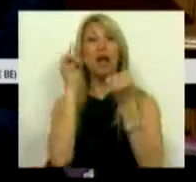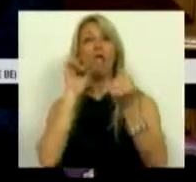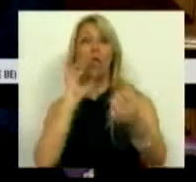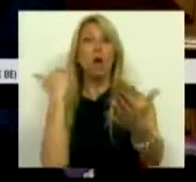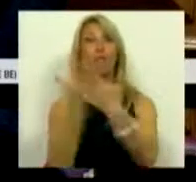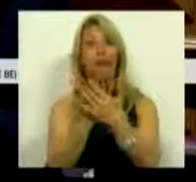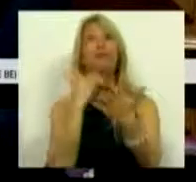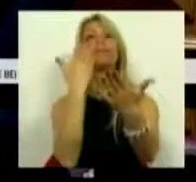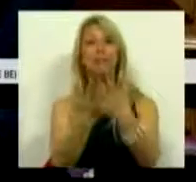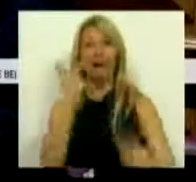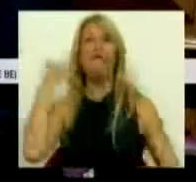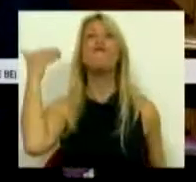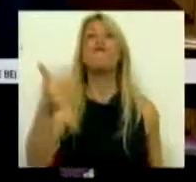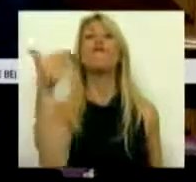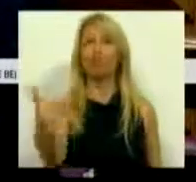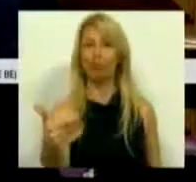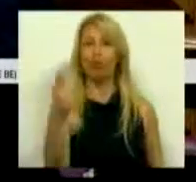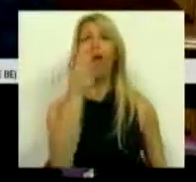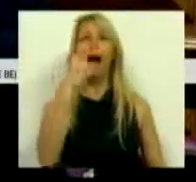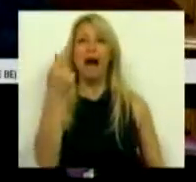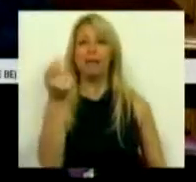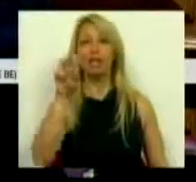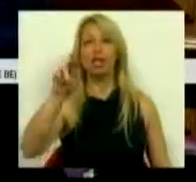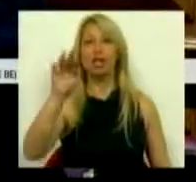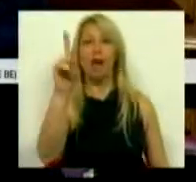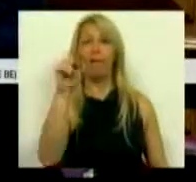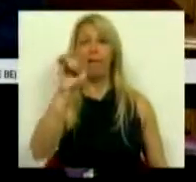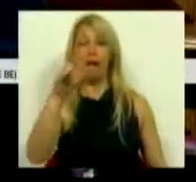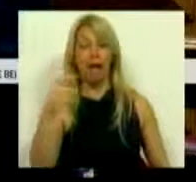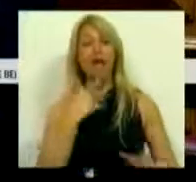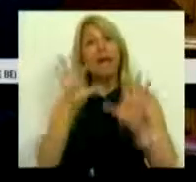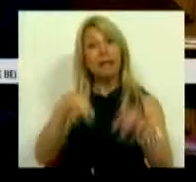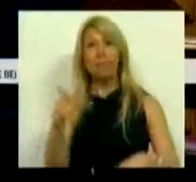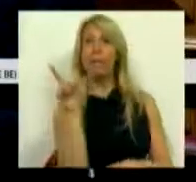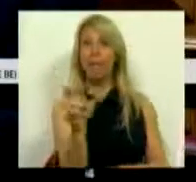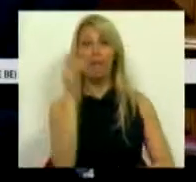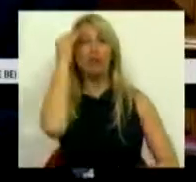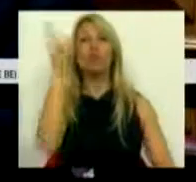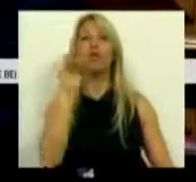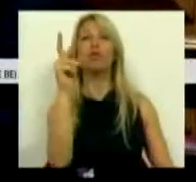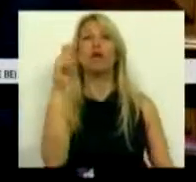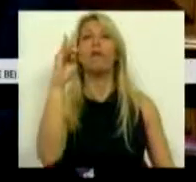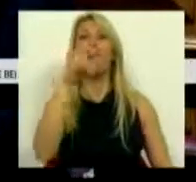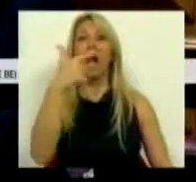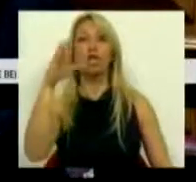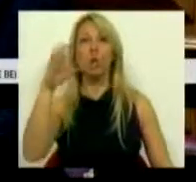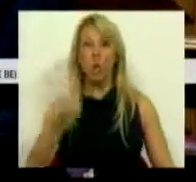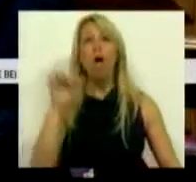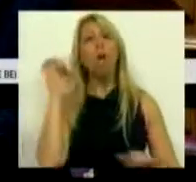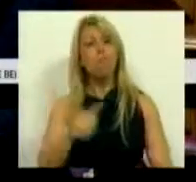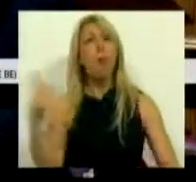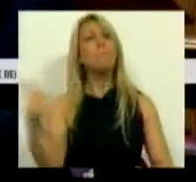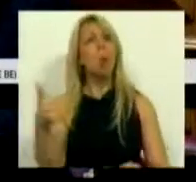ao futuro a arte chávega. Termino com as palavras do professor Vasco Valdez, um grande biólogo e